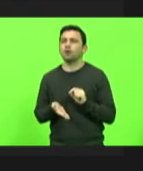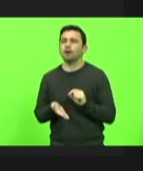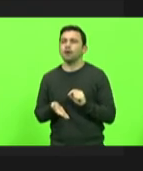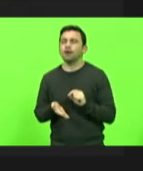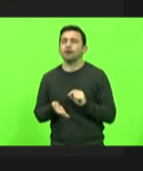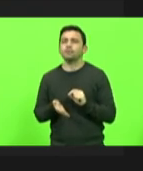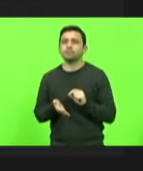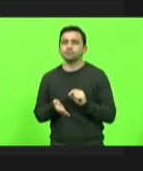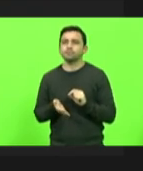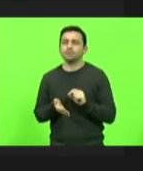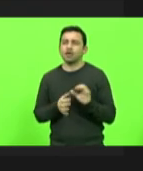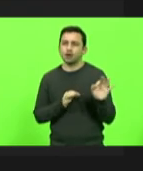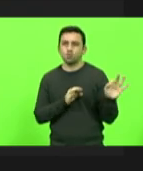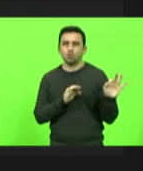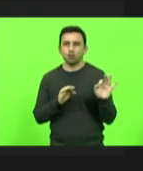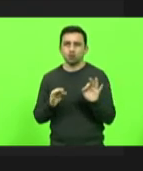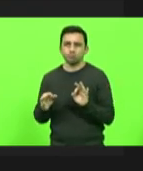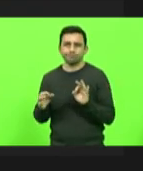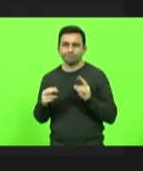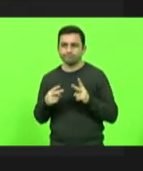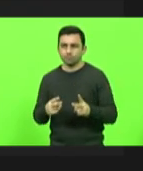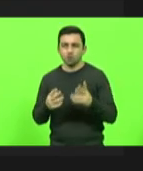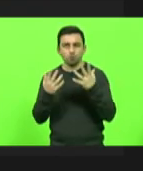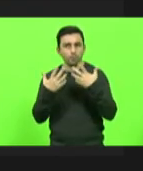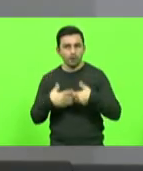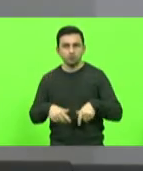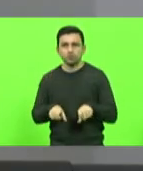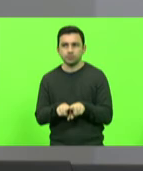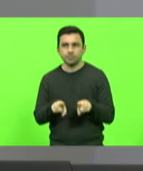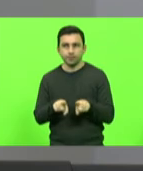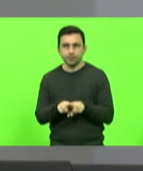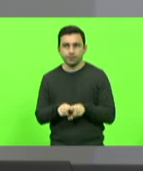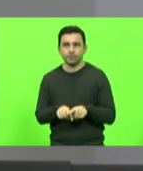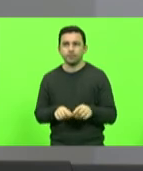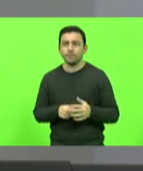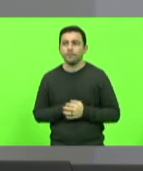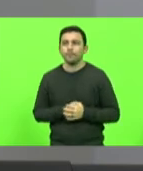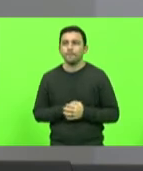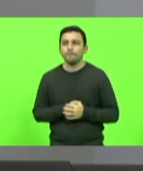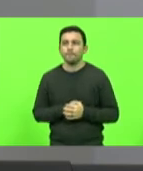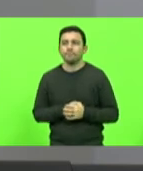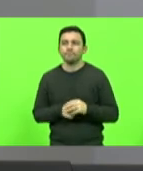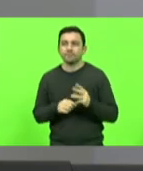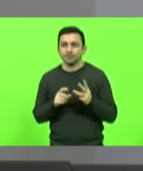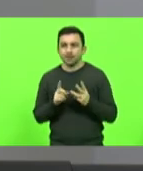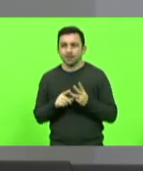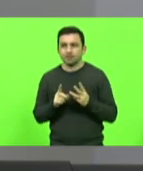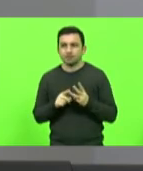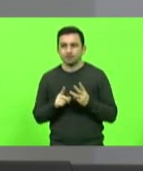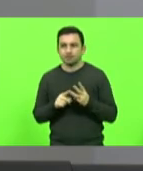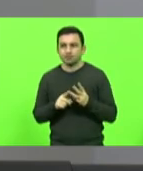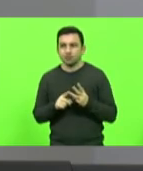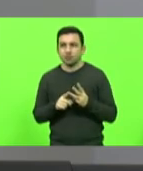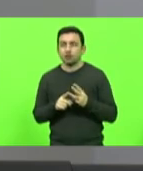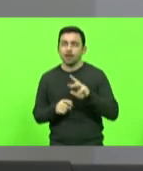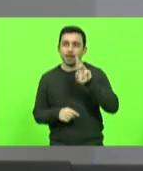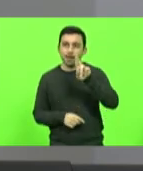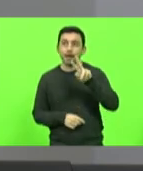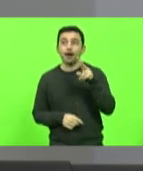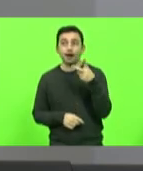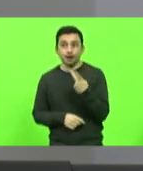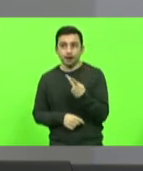Regular, né? Regular e automático, é isso. Terceiro aspecto, recursos humanos na